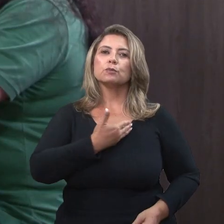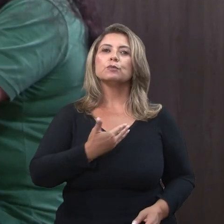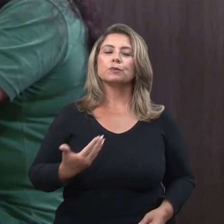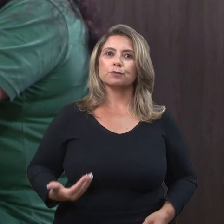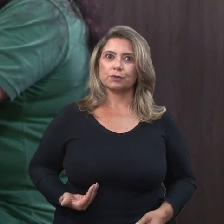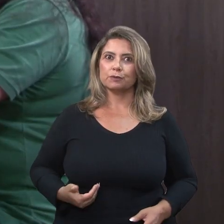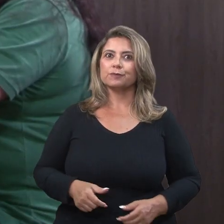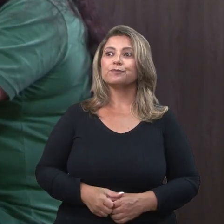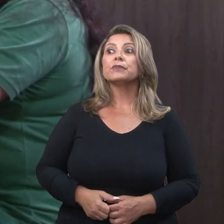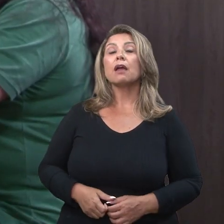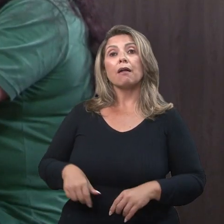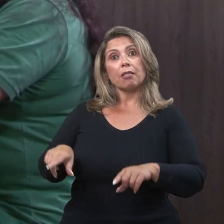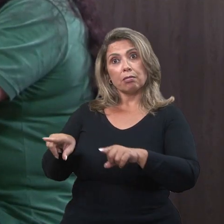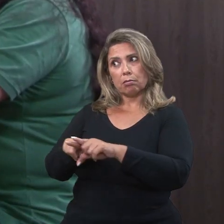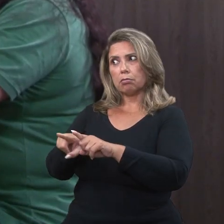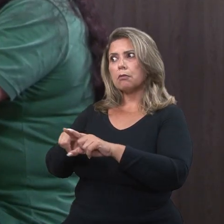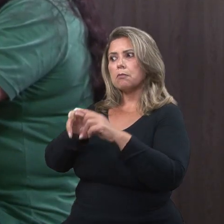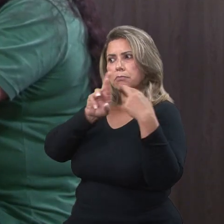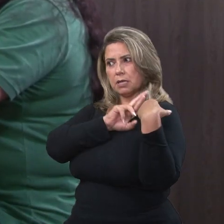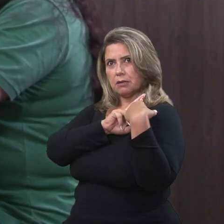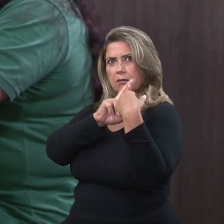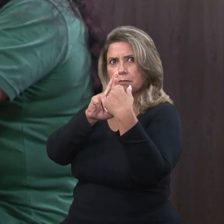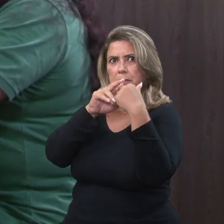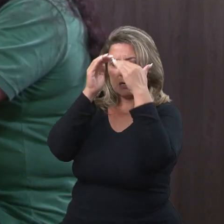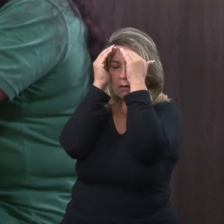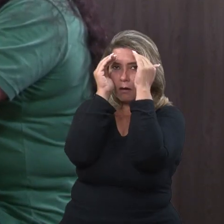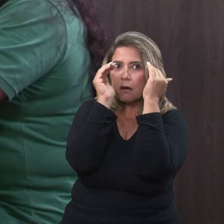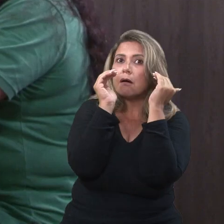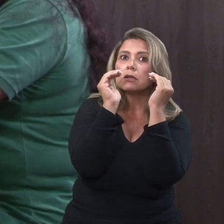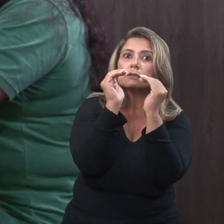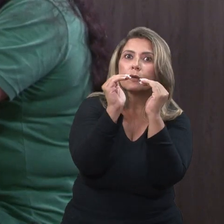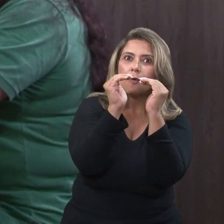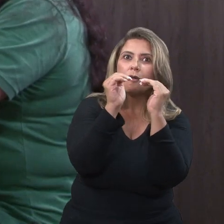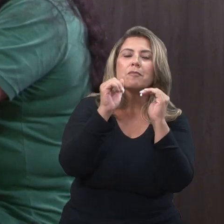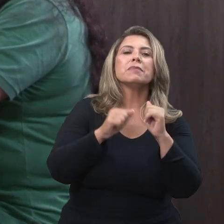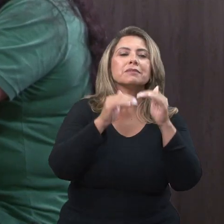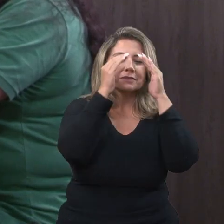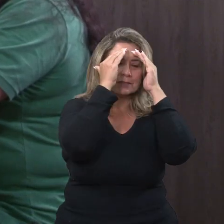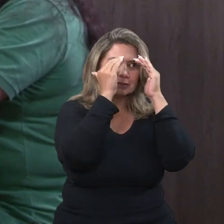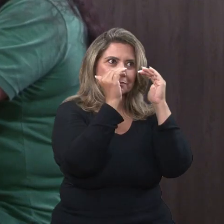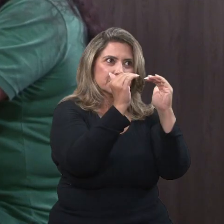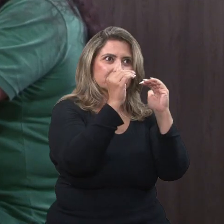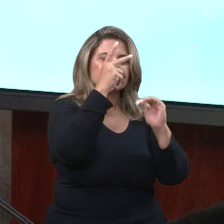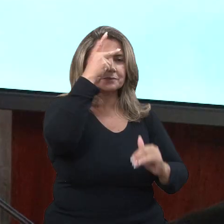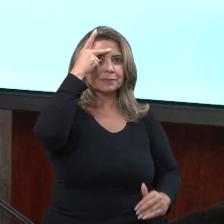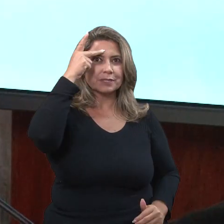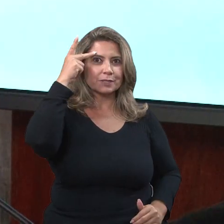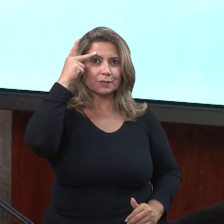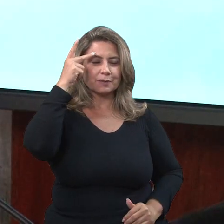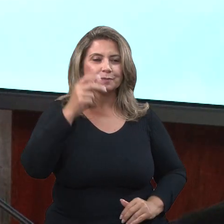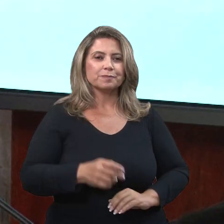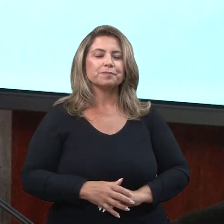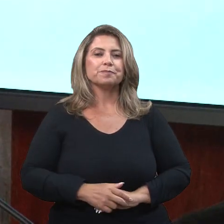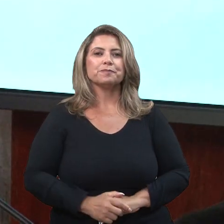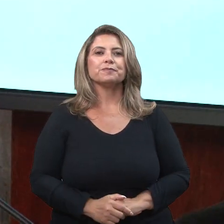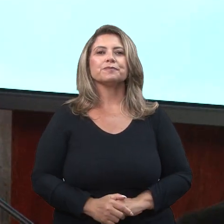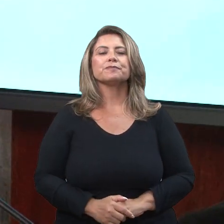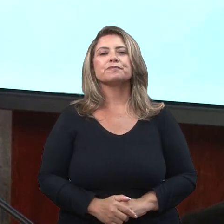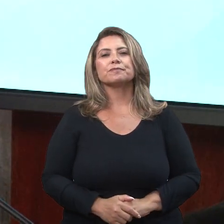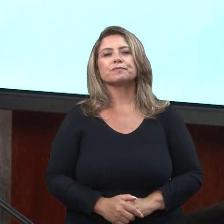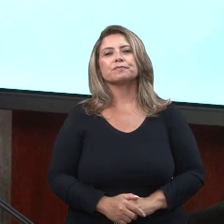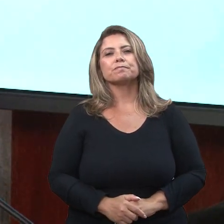nossa responsabilidade respeitar as normas e as pessoas. Exato. Né? E existe,